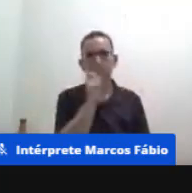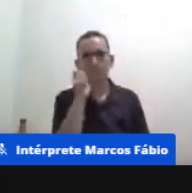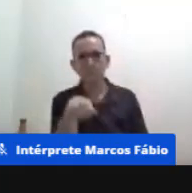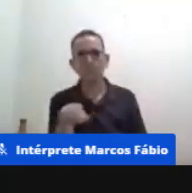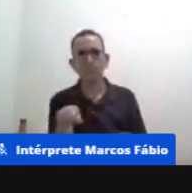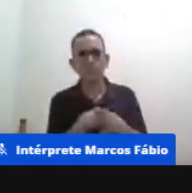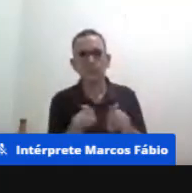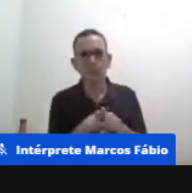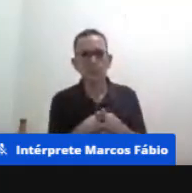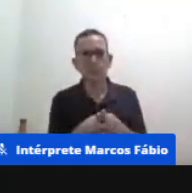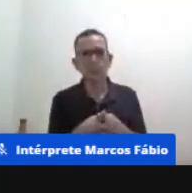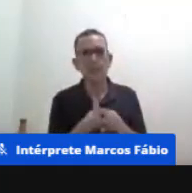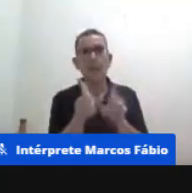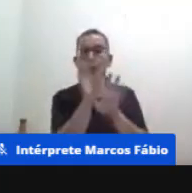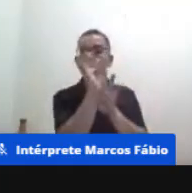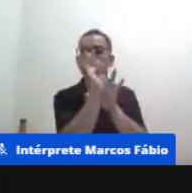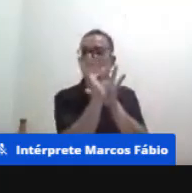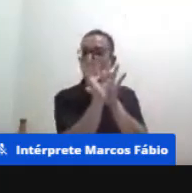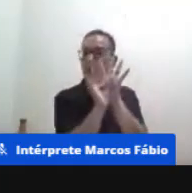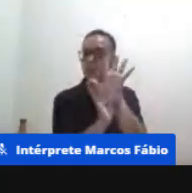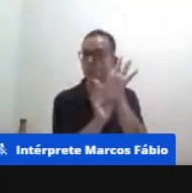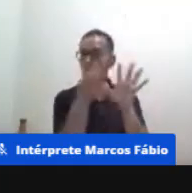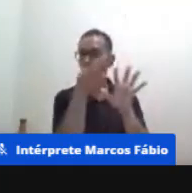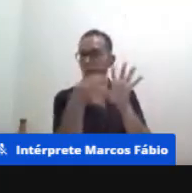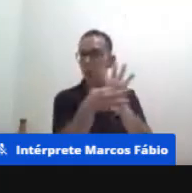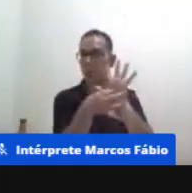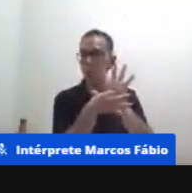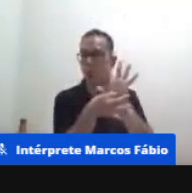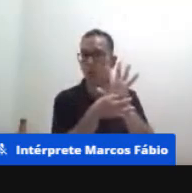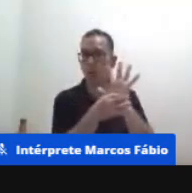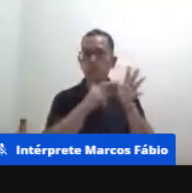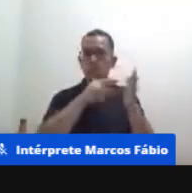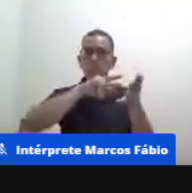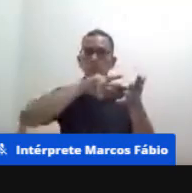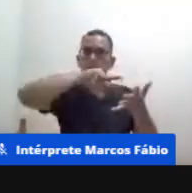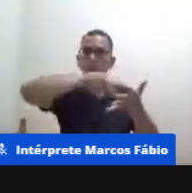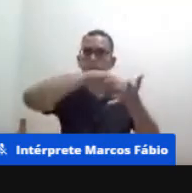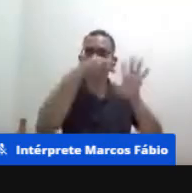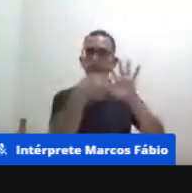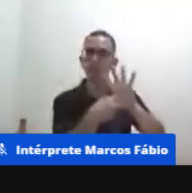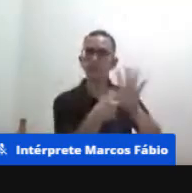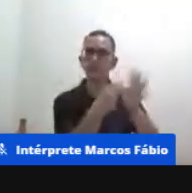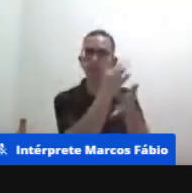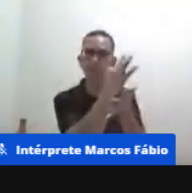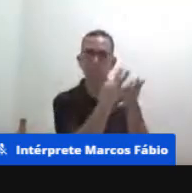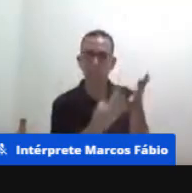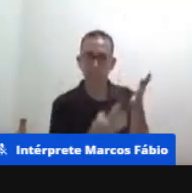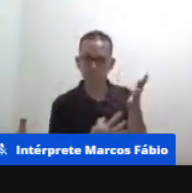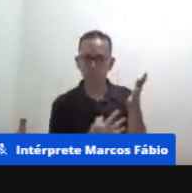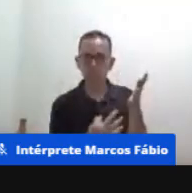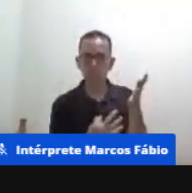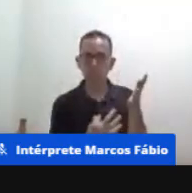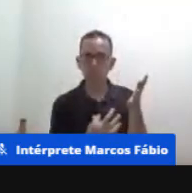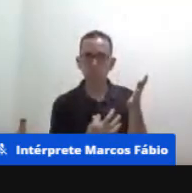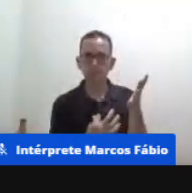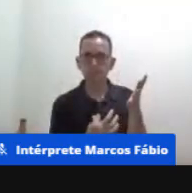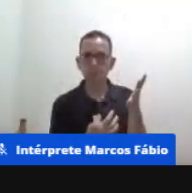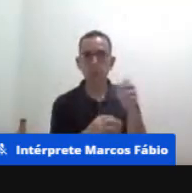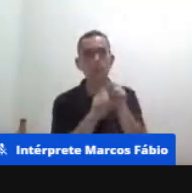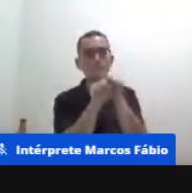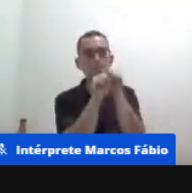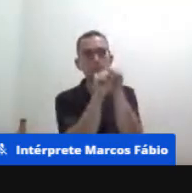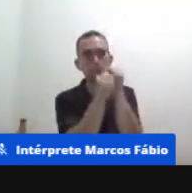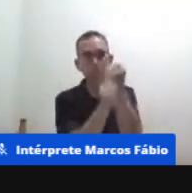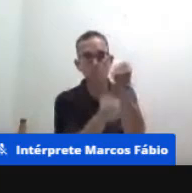uma proposta de interpretação textual, um texto mais complexo, um texto maior. E aí,